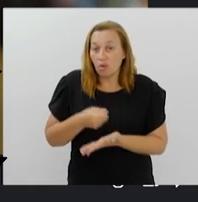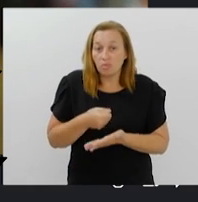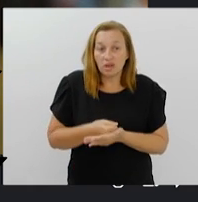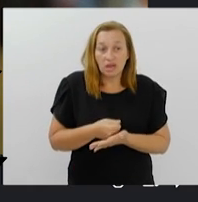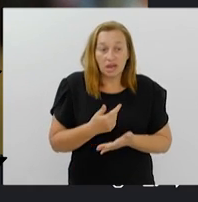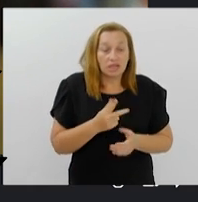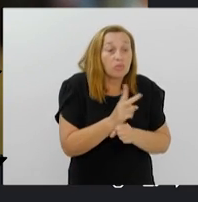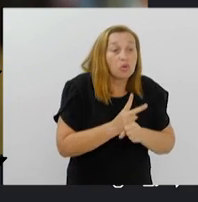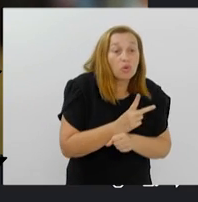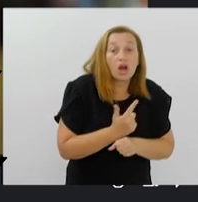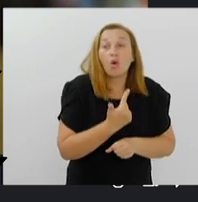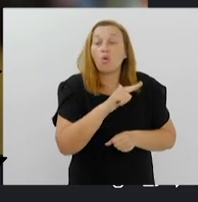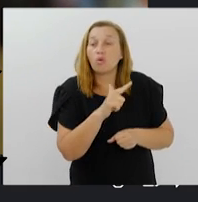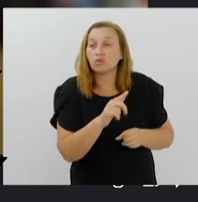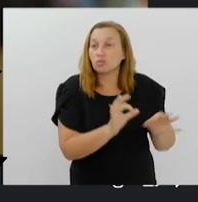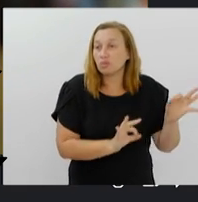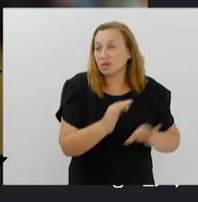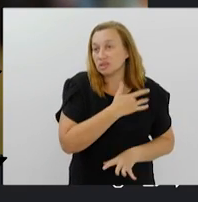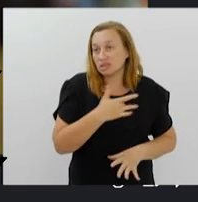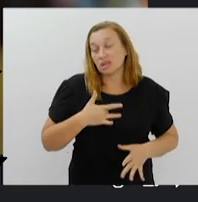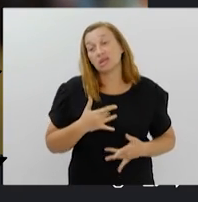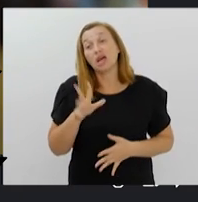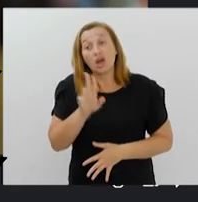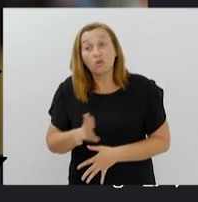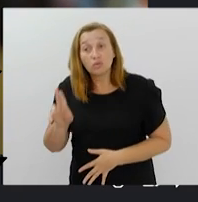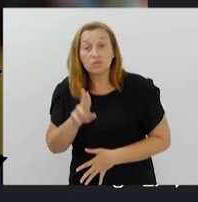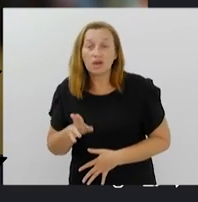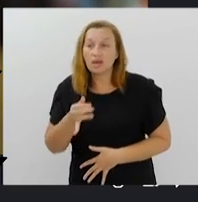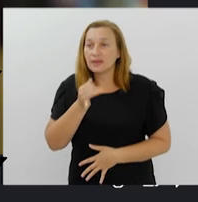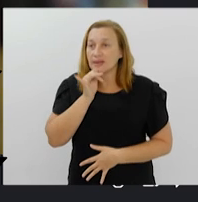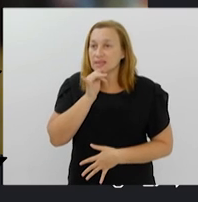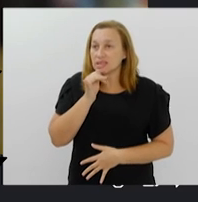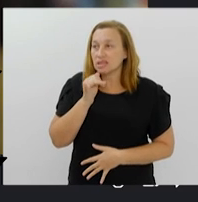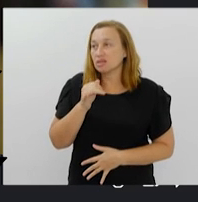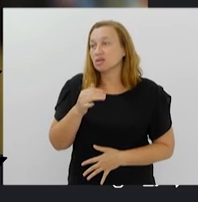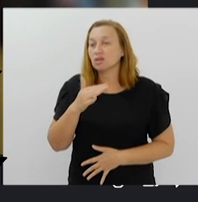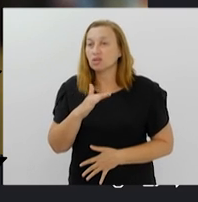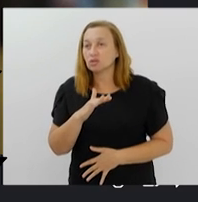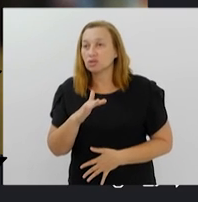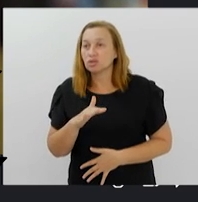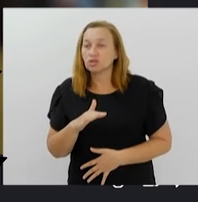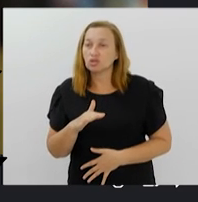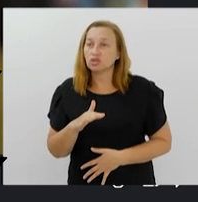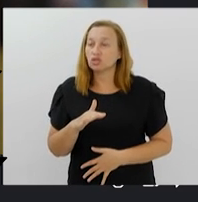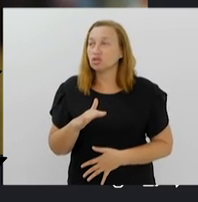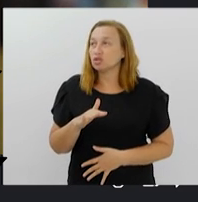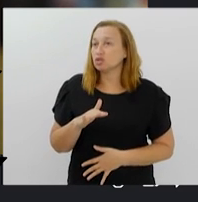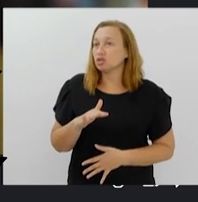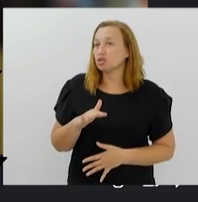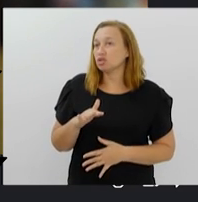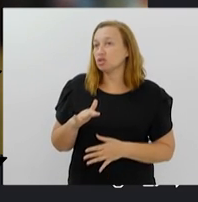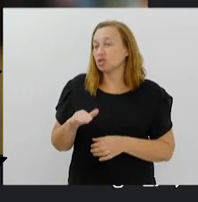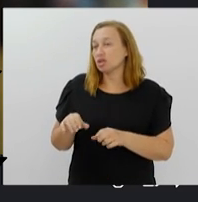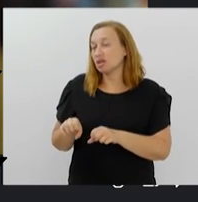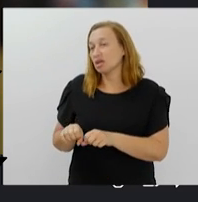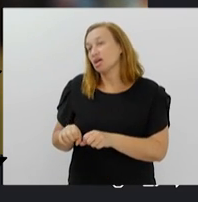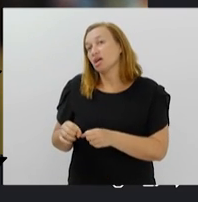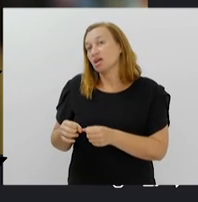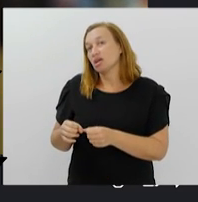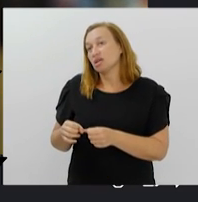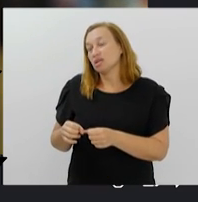plano ela é utilizada para casos excepcionais por exemplo em caso de falência de uma operadora ou em casos em que o próprio